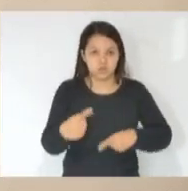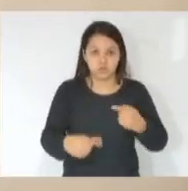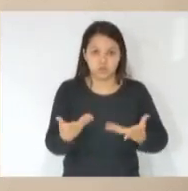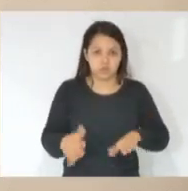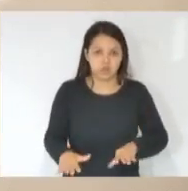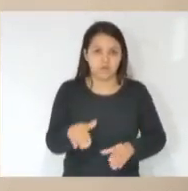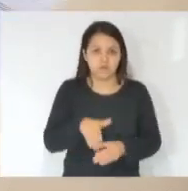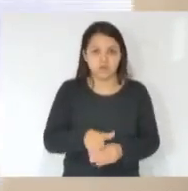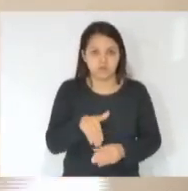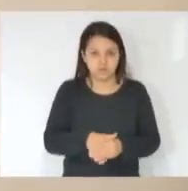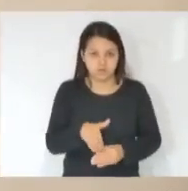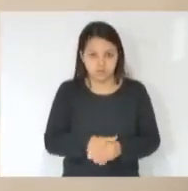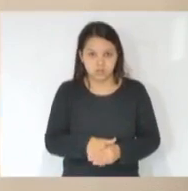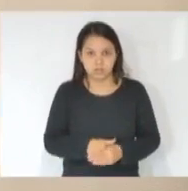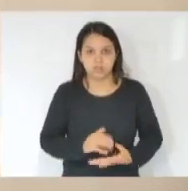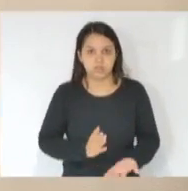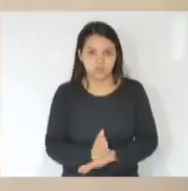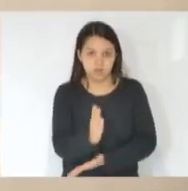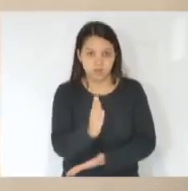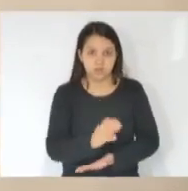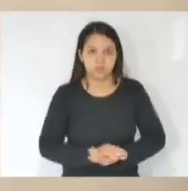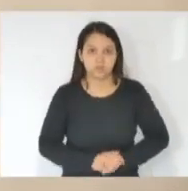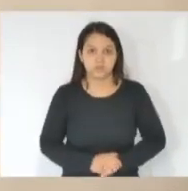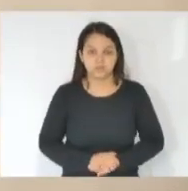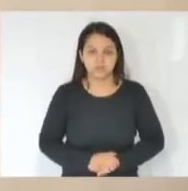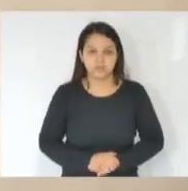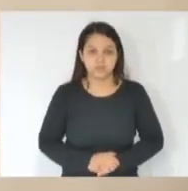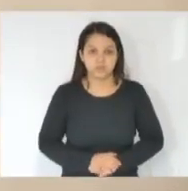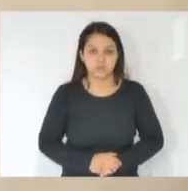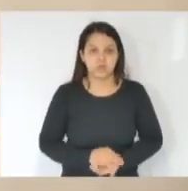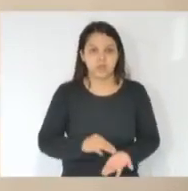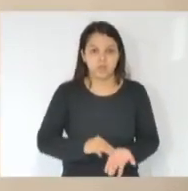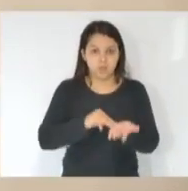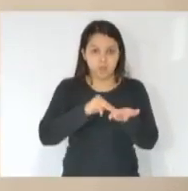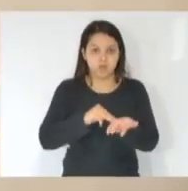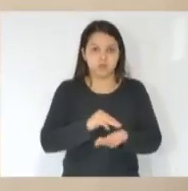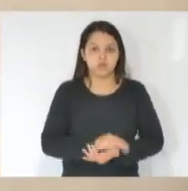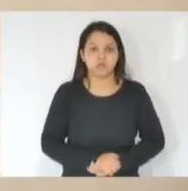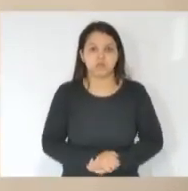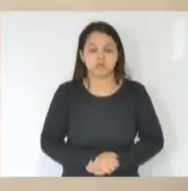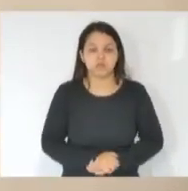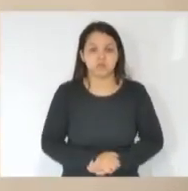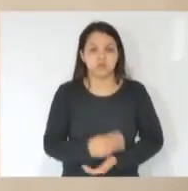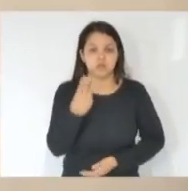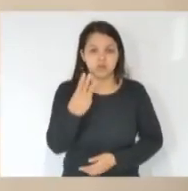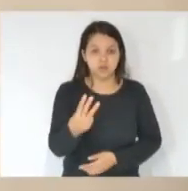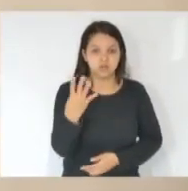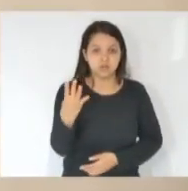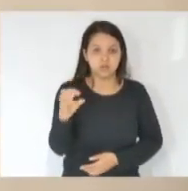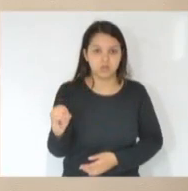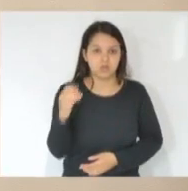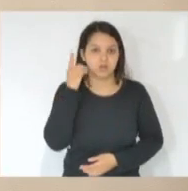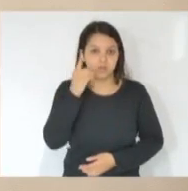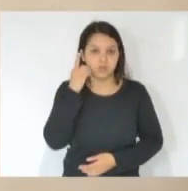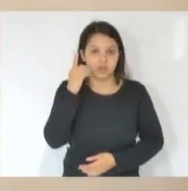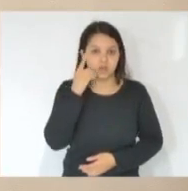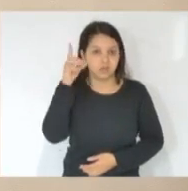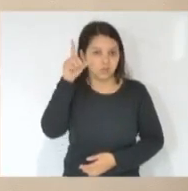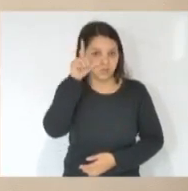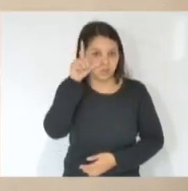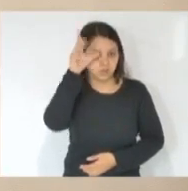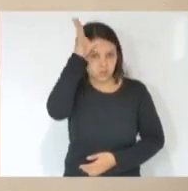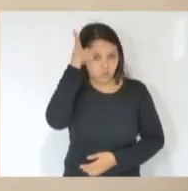discutir, em votação, aprovado. Moções. Moção 340, autoria da deputada Luciane